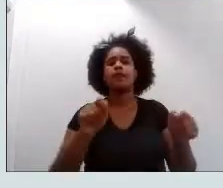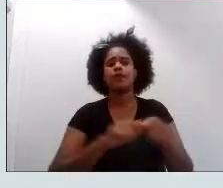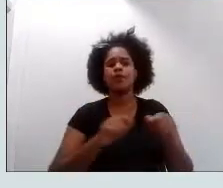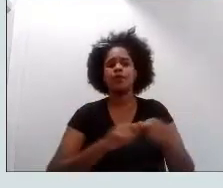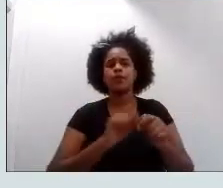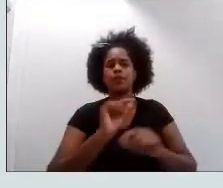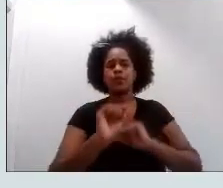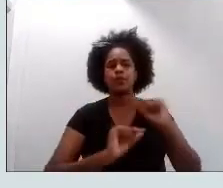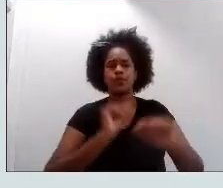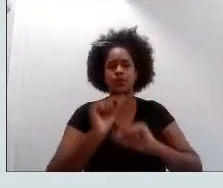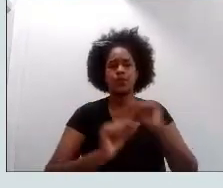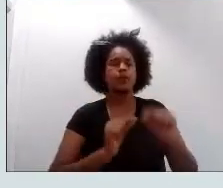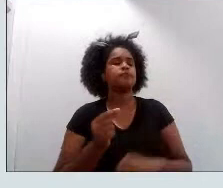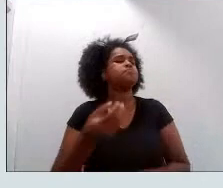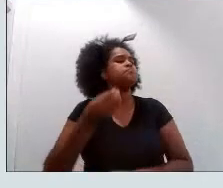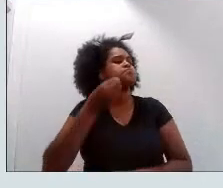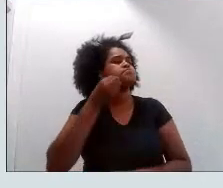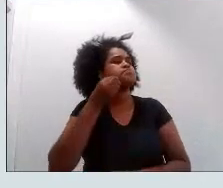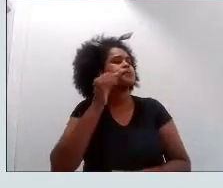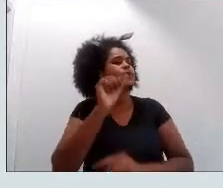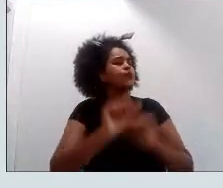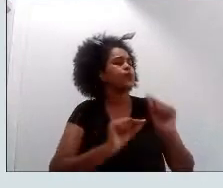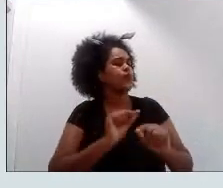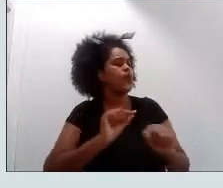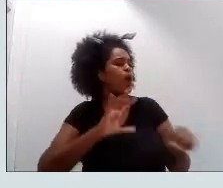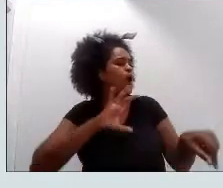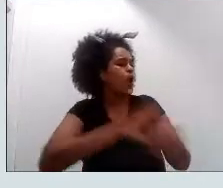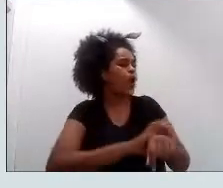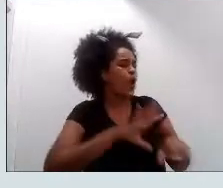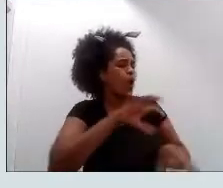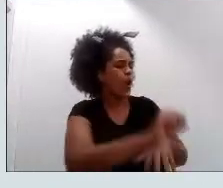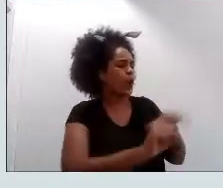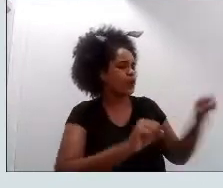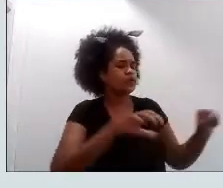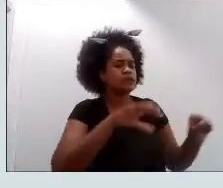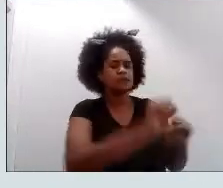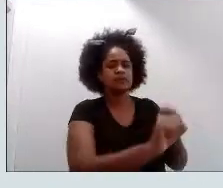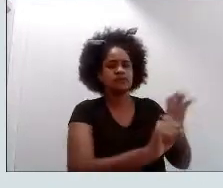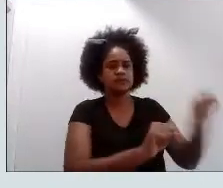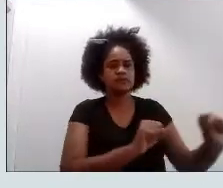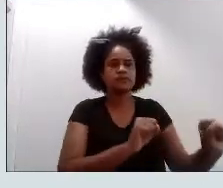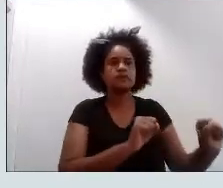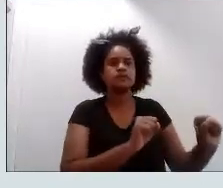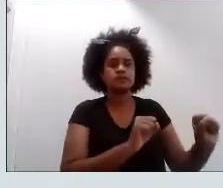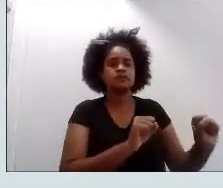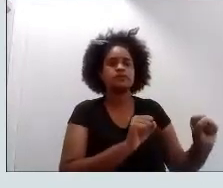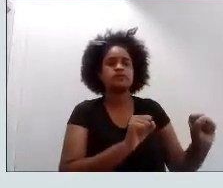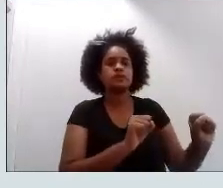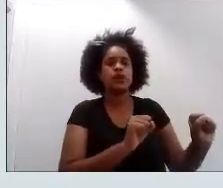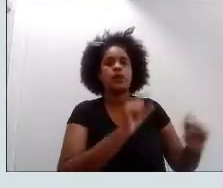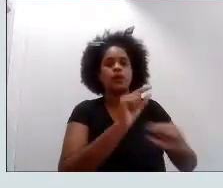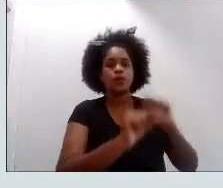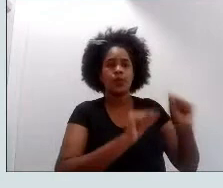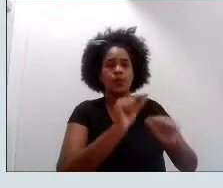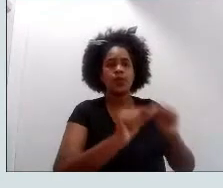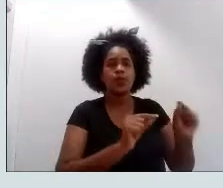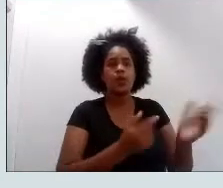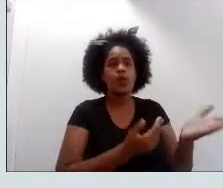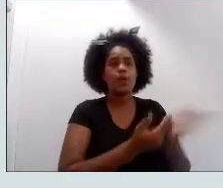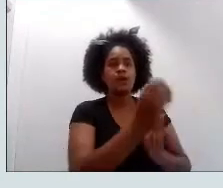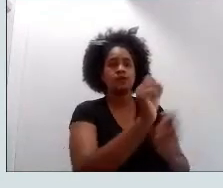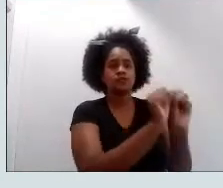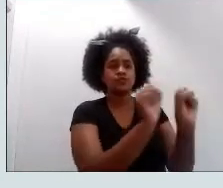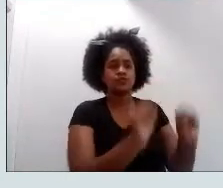essa colonização a partir da adoção do sistema conhecido como capitanias hereditárias, que eles